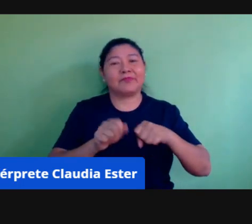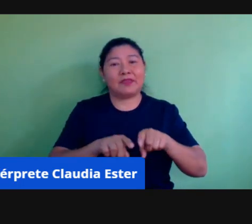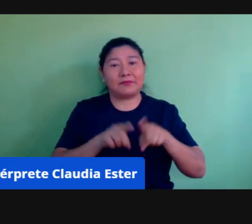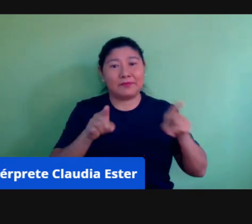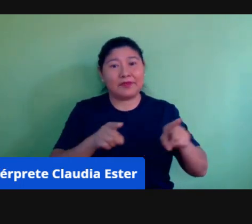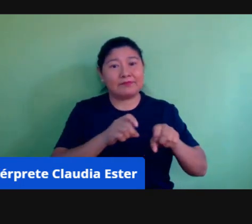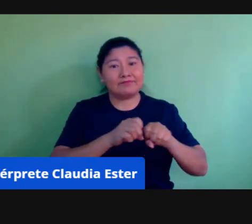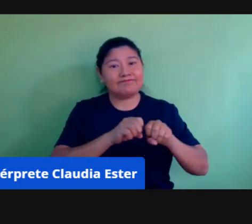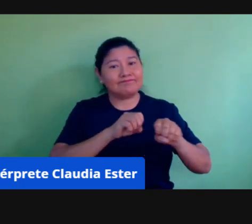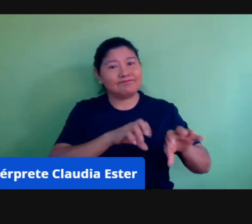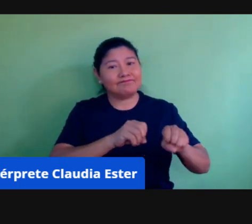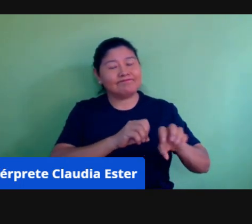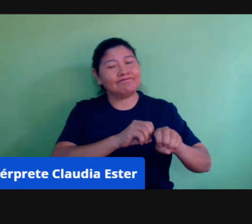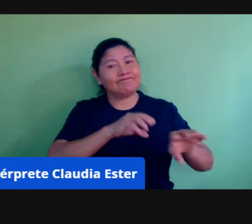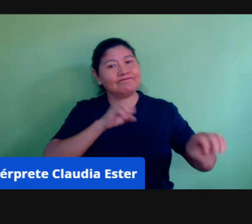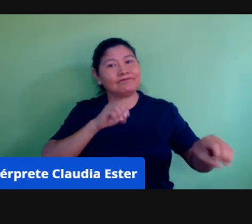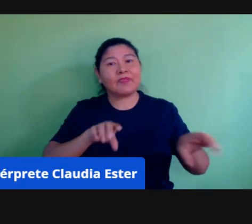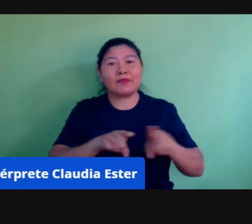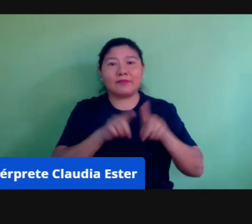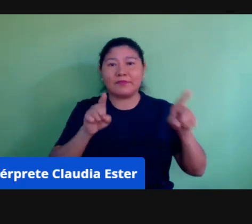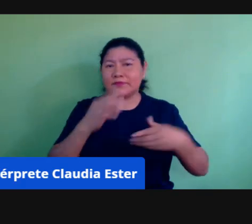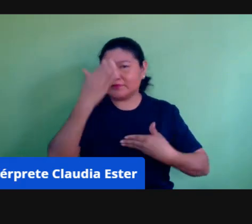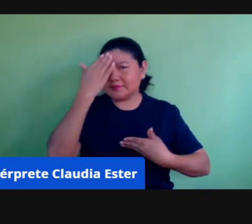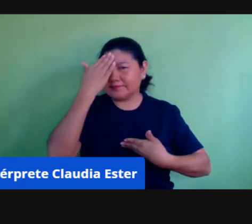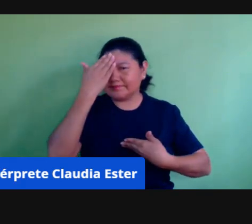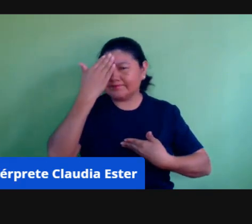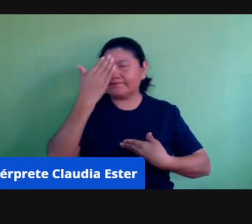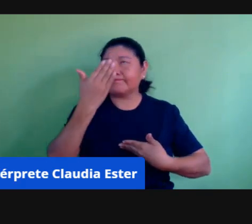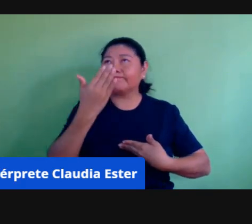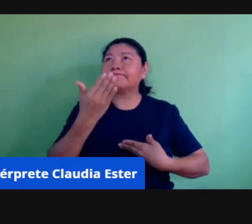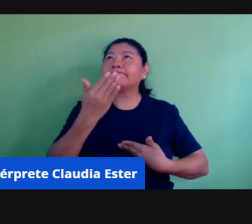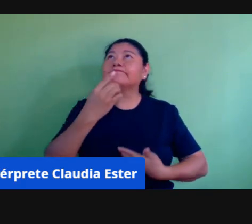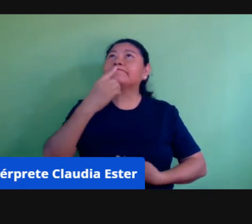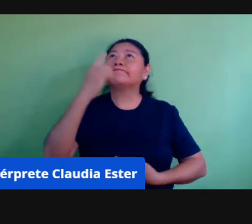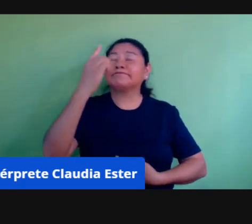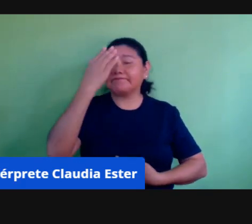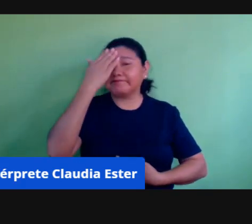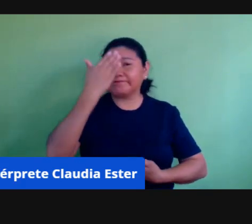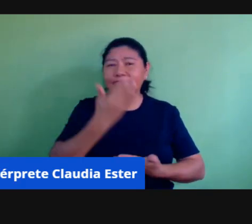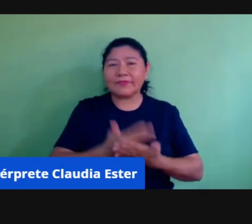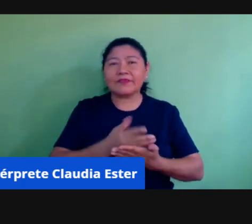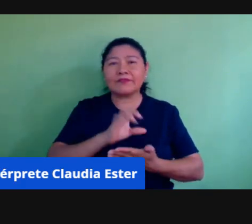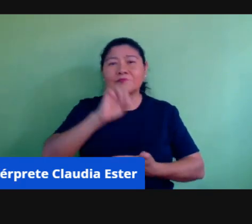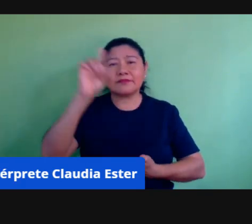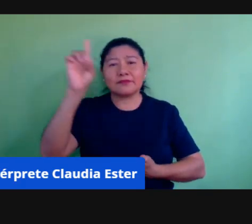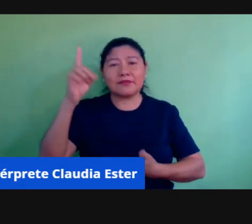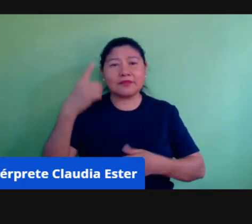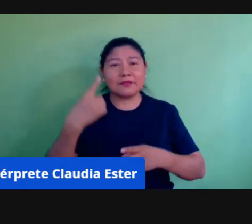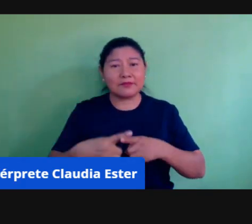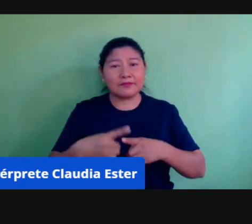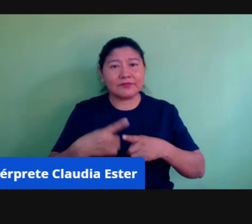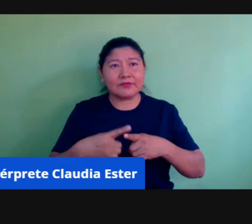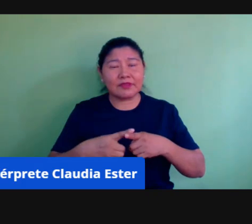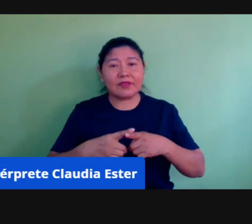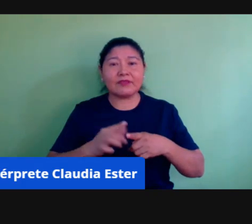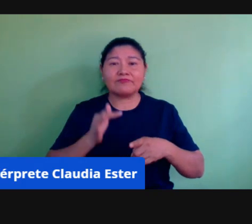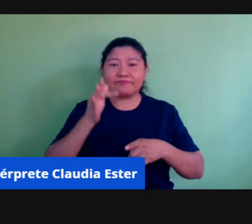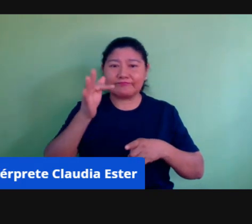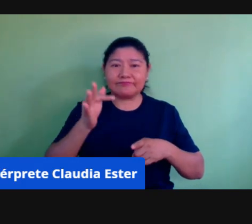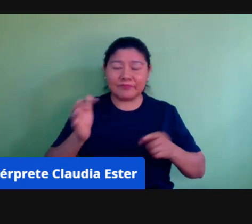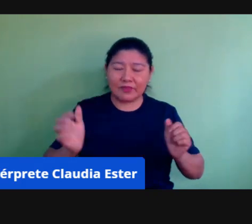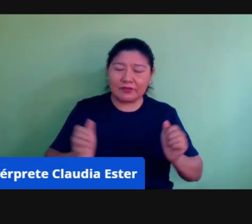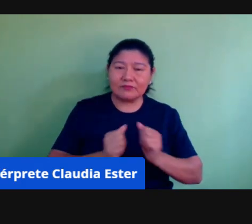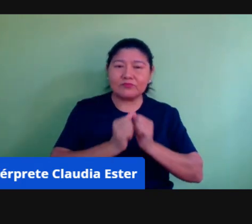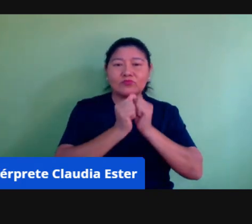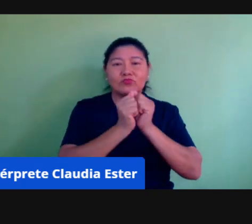eu creio em Deus que com certeza não iremos demorar para estarmos juntos com os nossos alunos e nós também estarmos perto